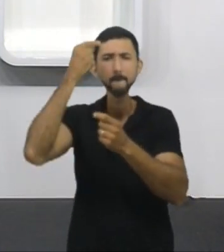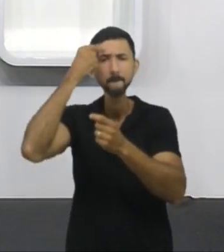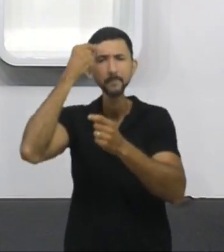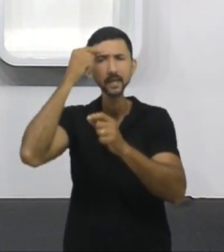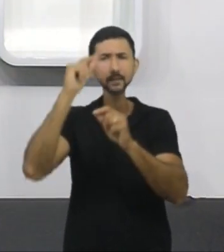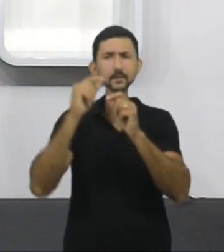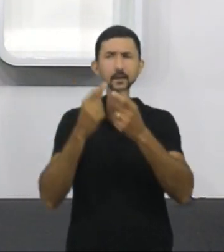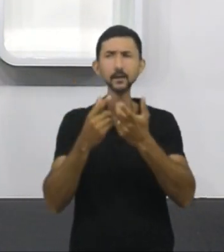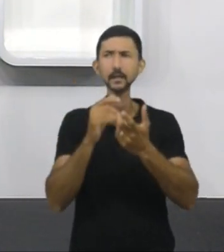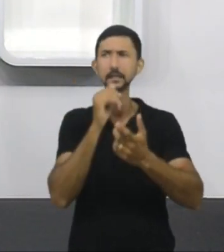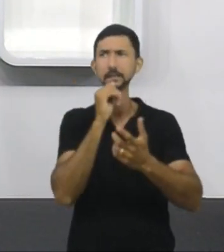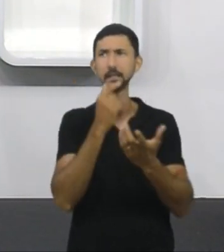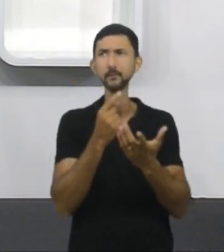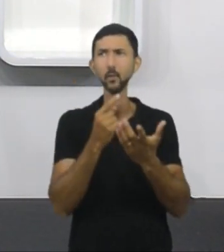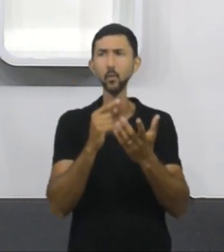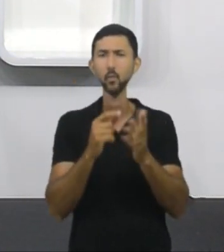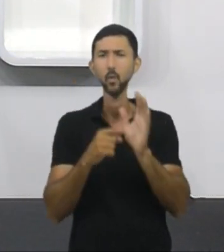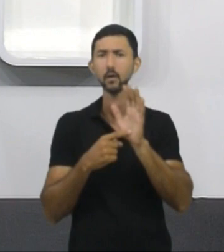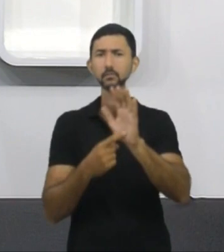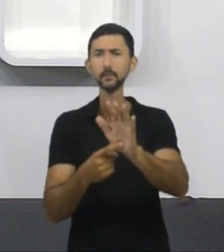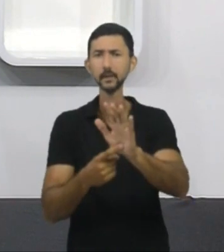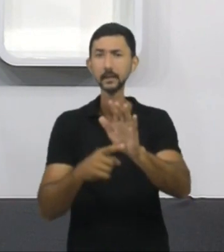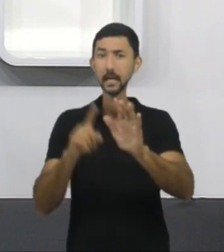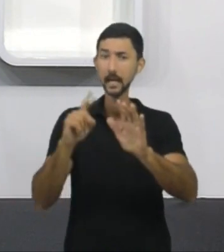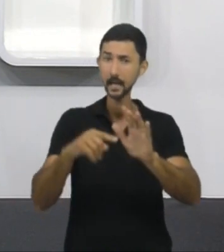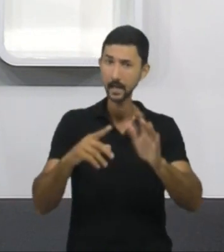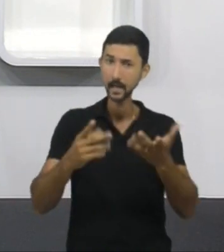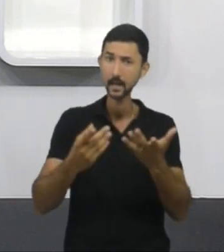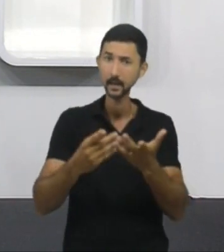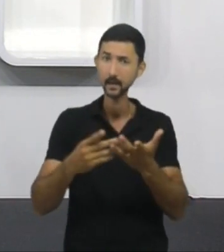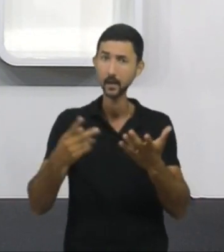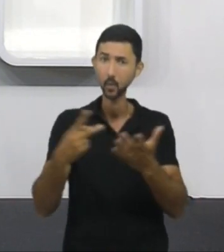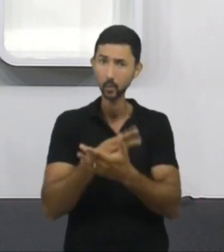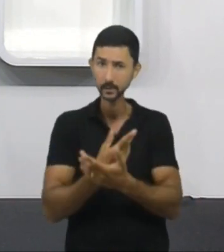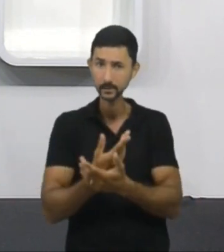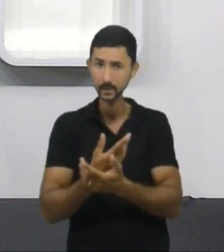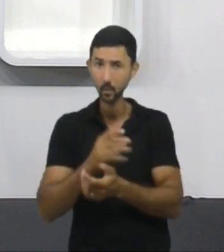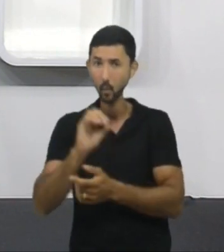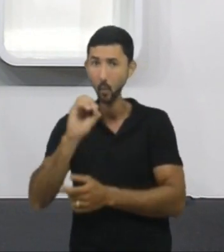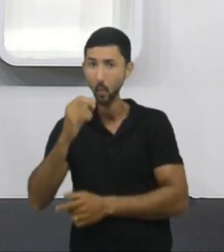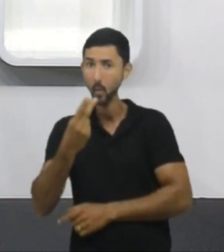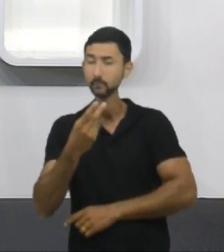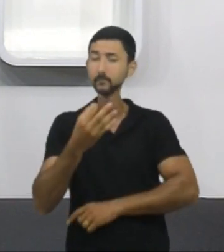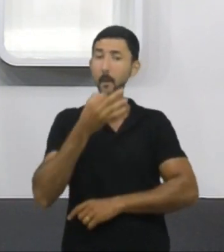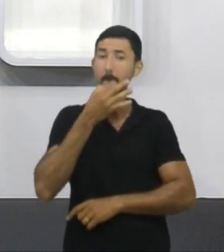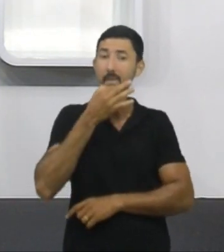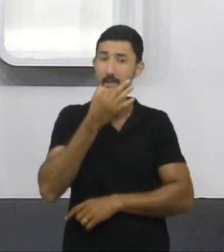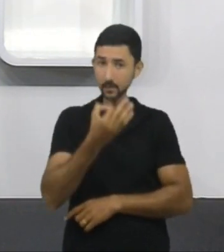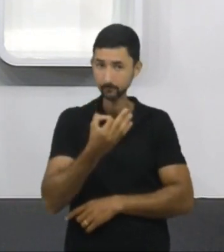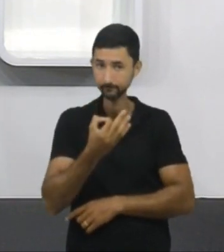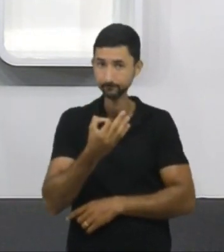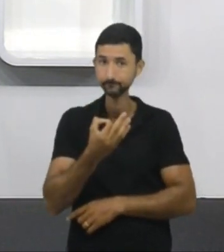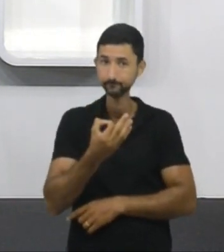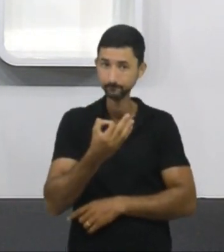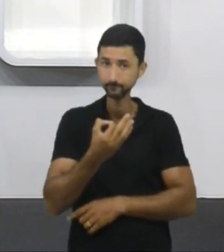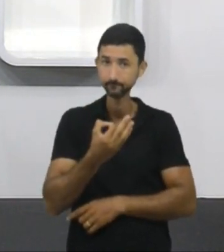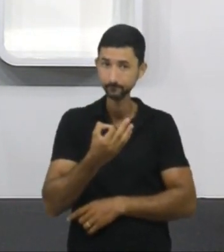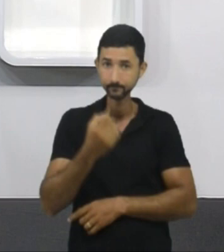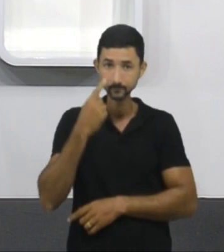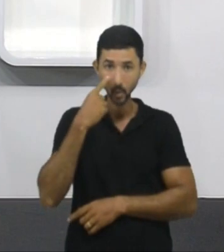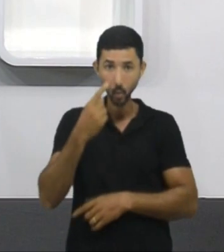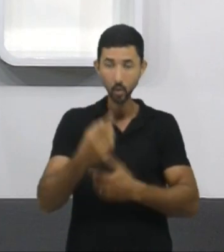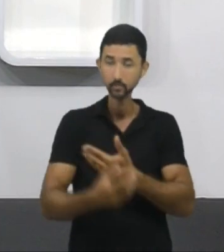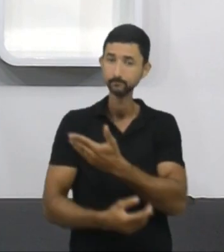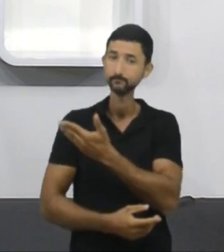se aquilo que está sendo apresentado é um fato ou é uma opinião. Então, acompanhe aí na sua